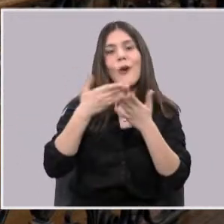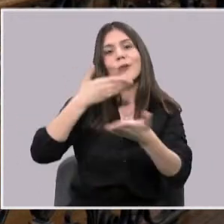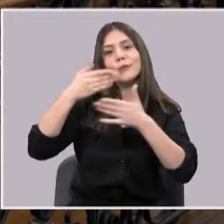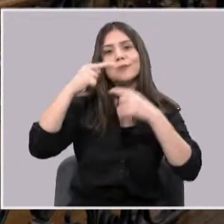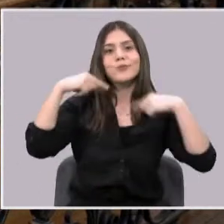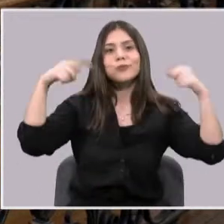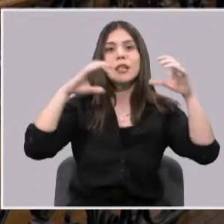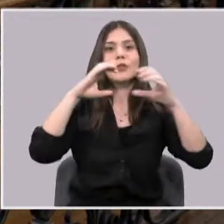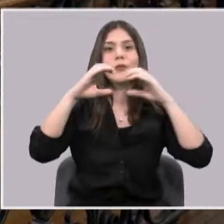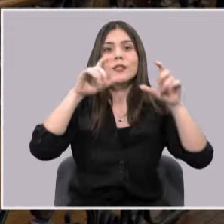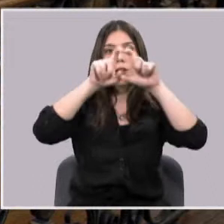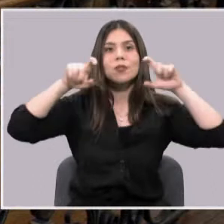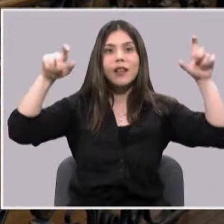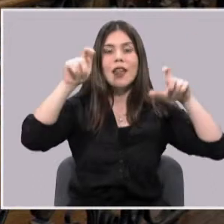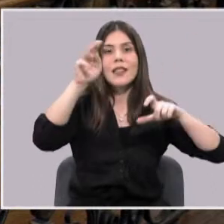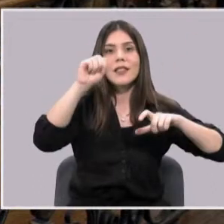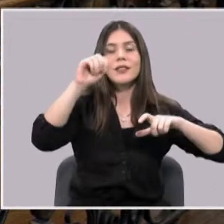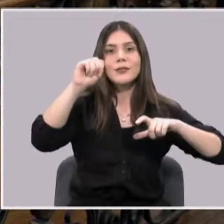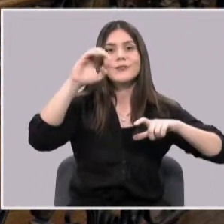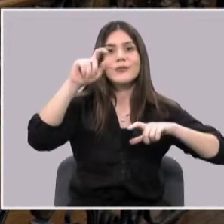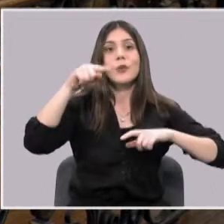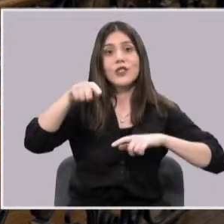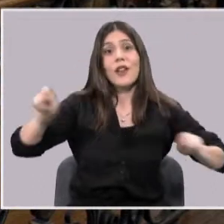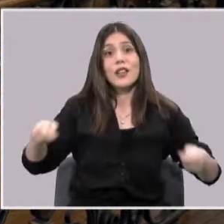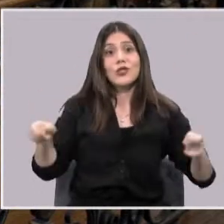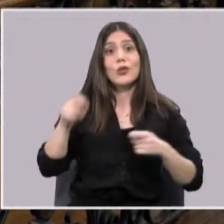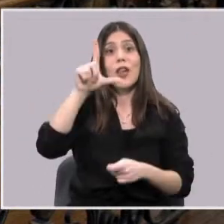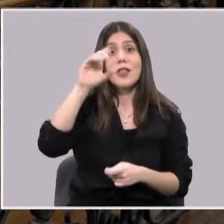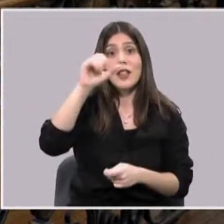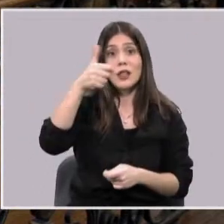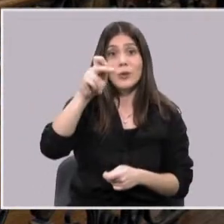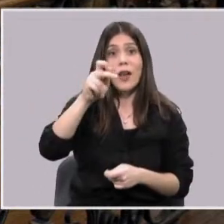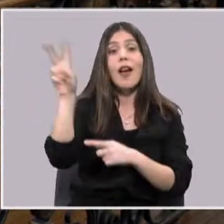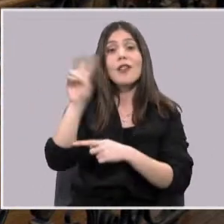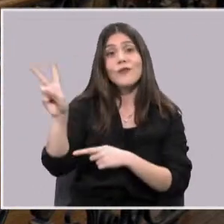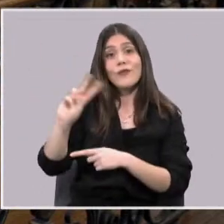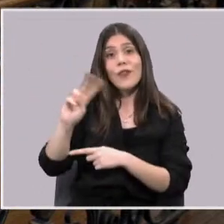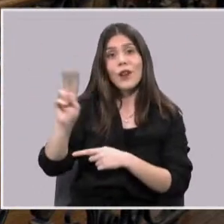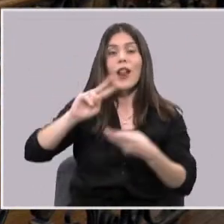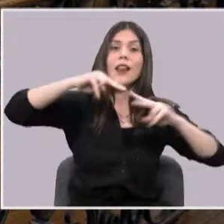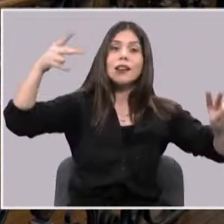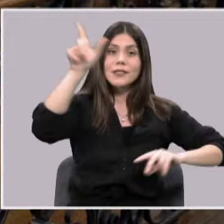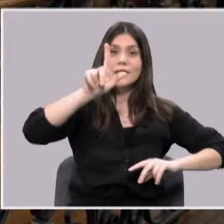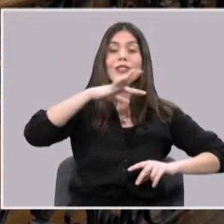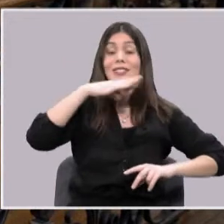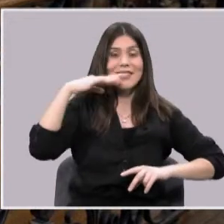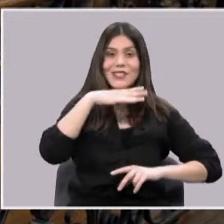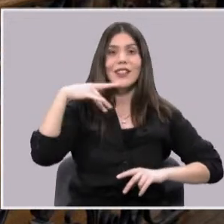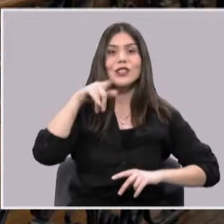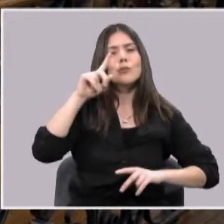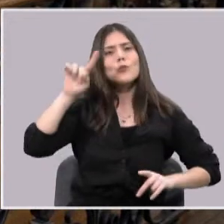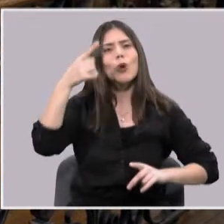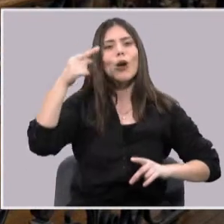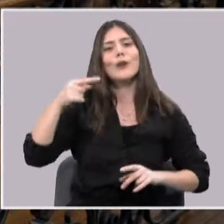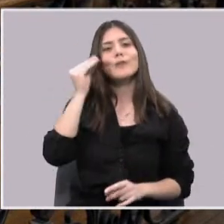estudou Relações Públicas e Comunicação Empresarial na ESCS. Hoje trabalha como gestora de contas na Loba e é vereadora na Câmara Municipal